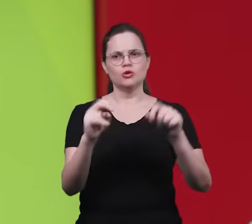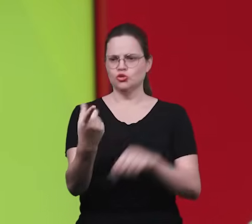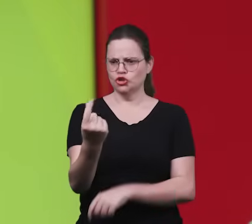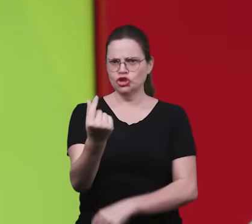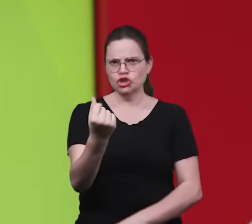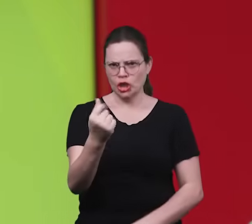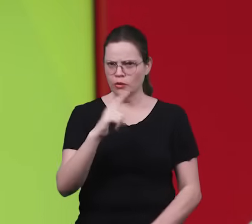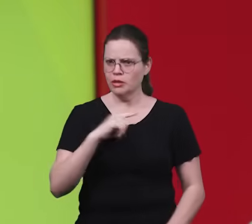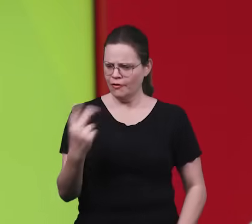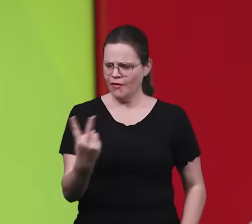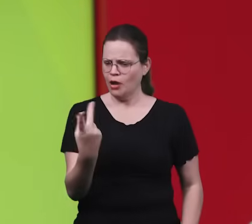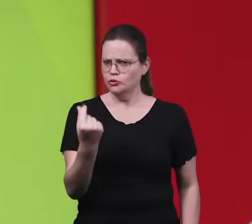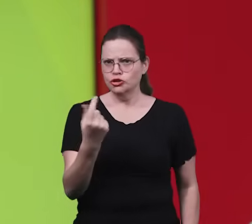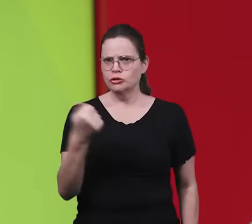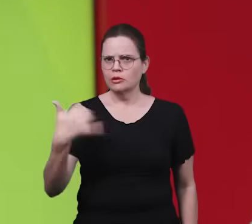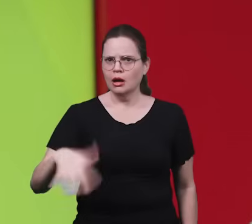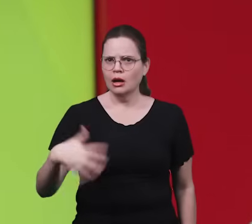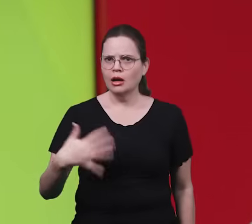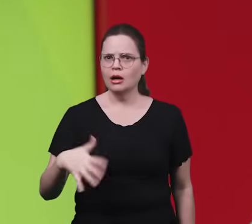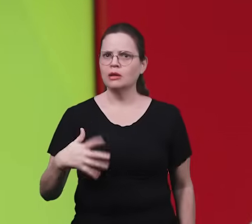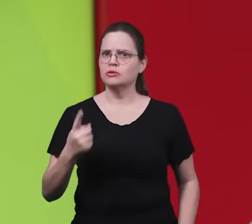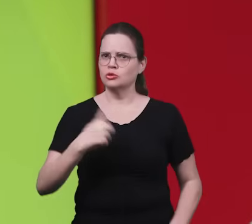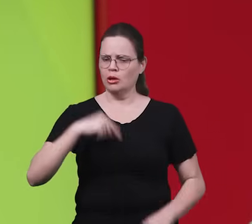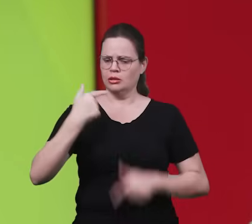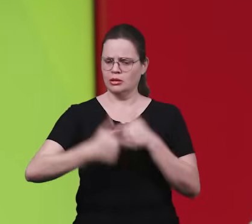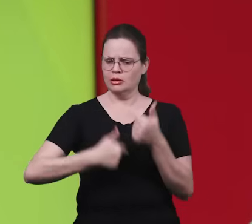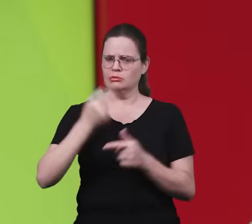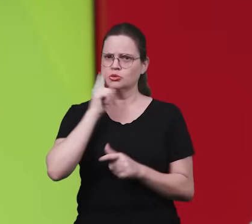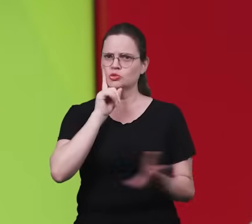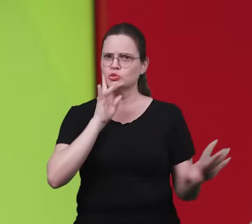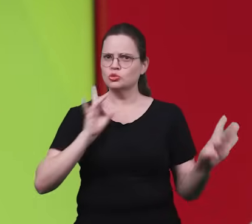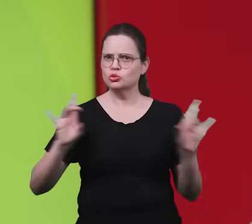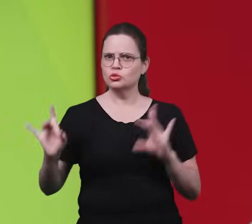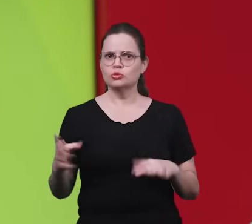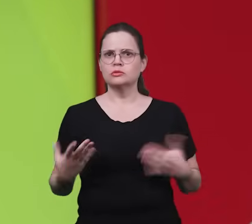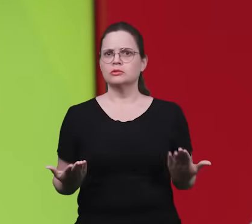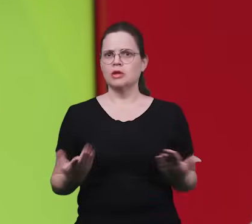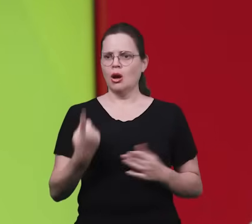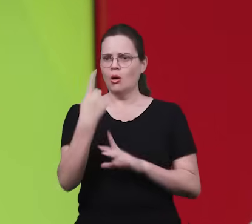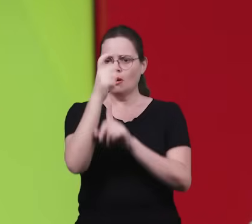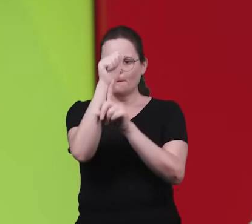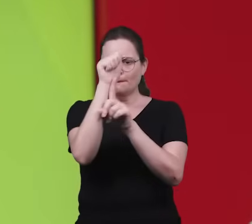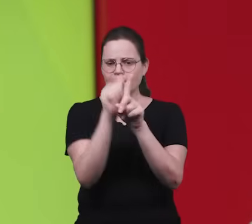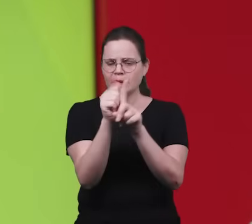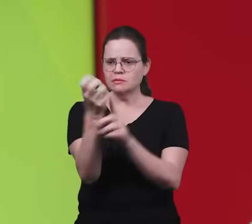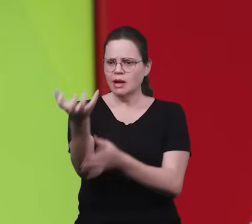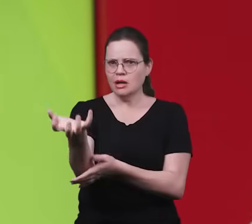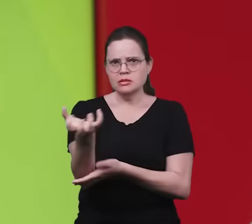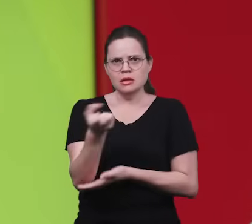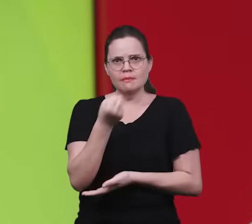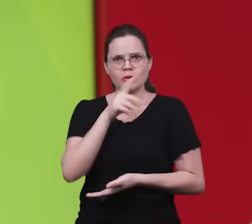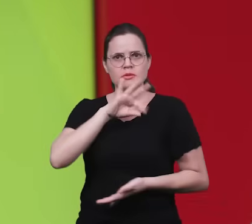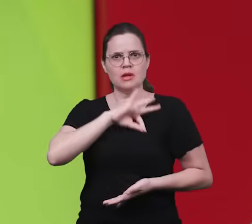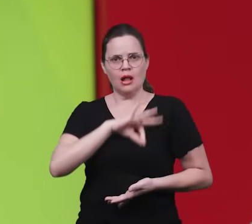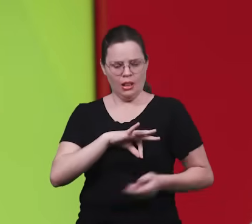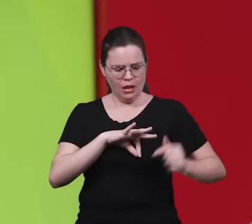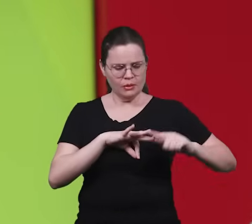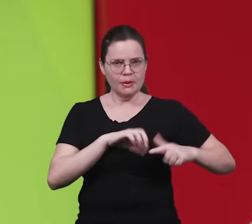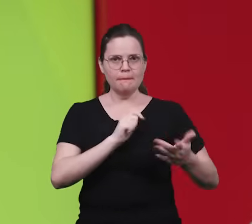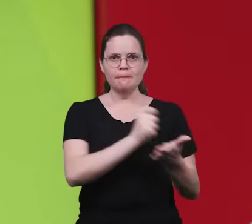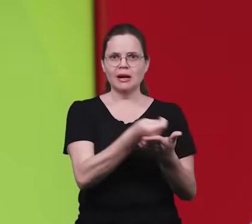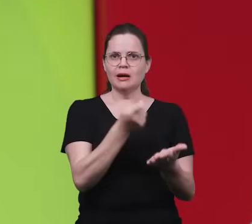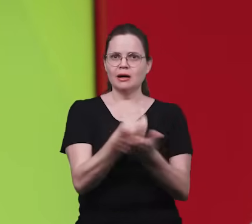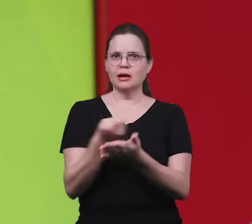dinheiro. Né? O quanto que nós trabalhamos diariamente no total de um mês para receber os nossos salários,